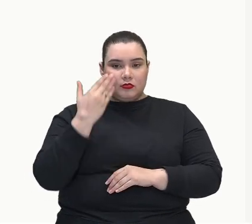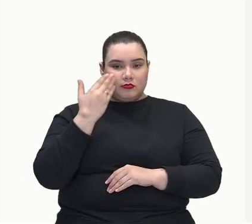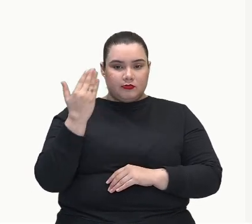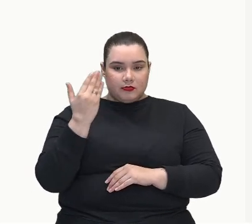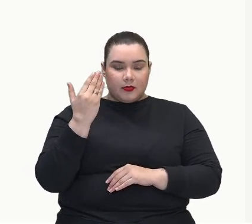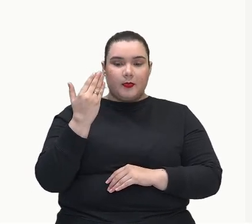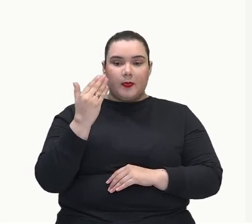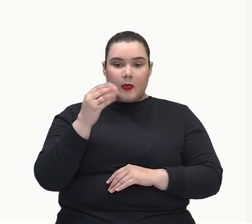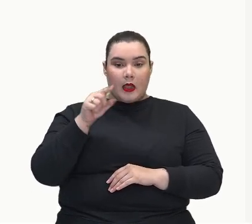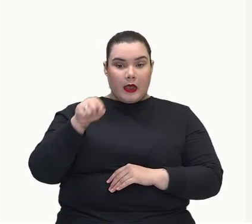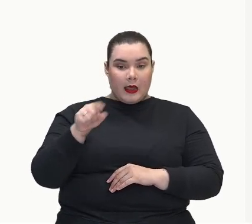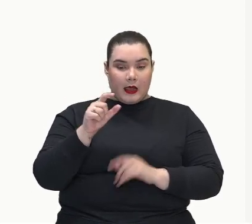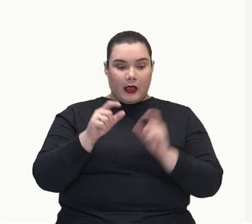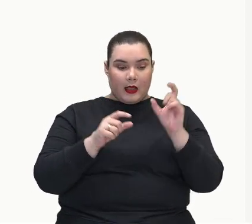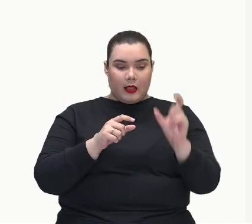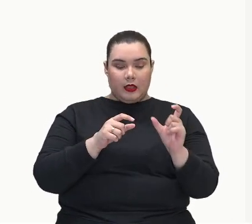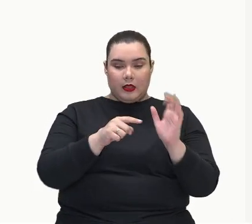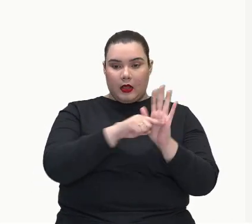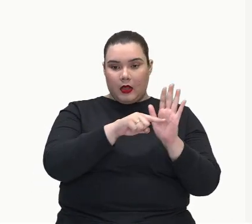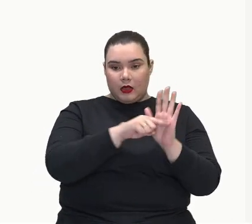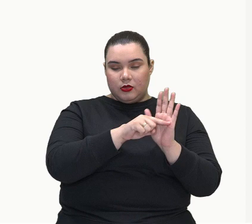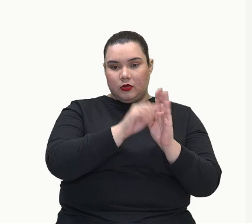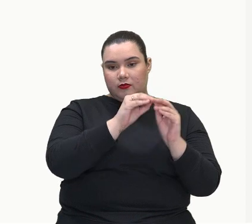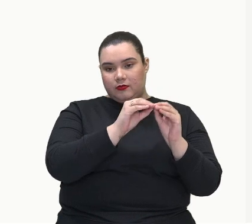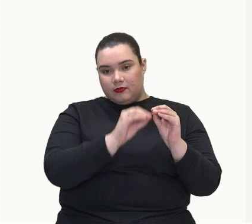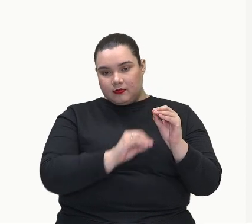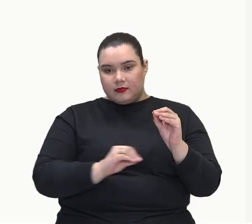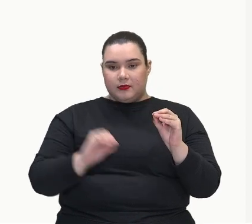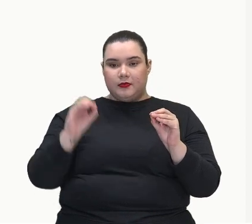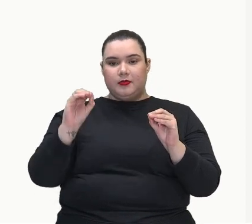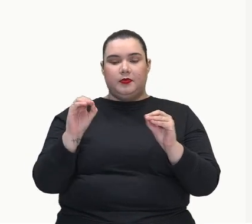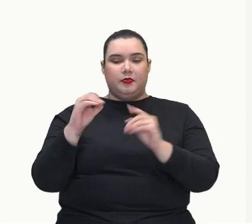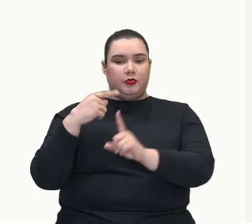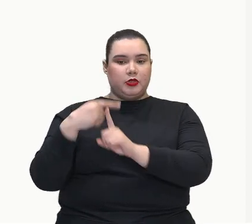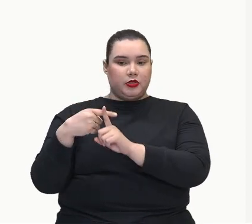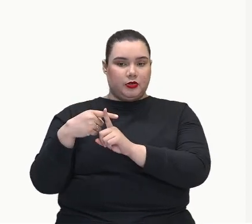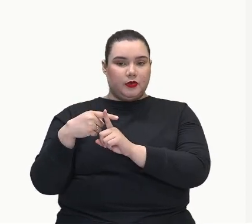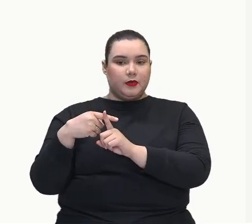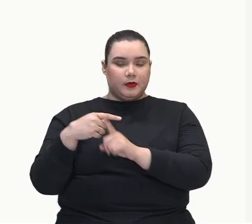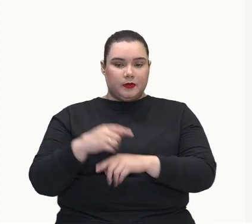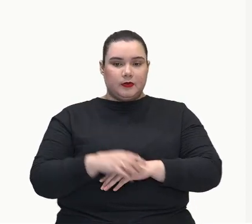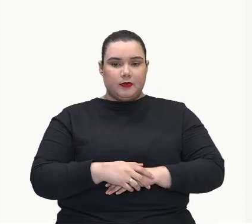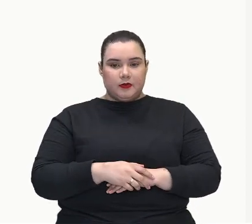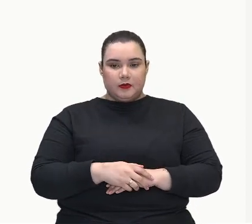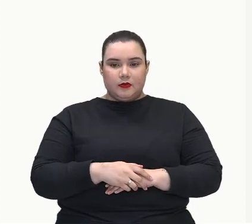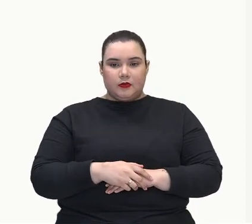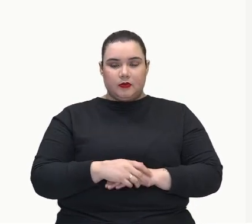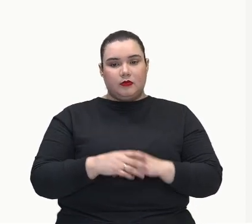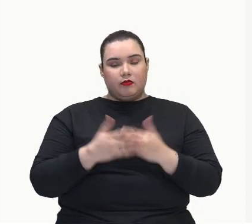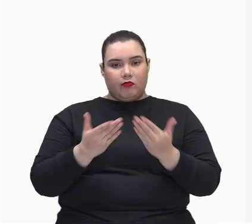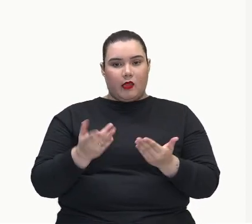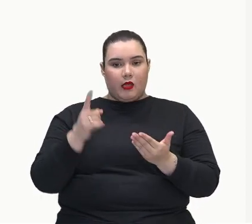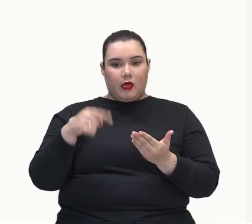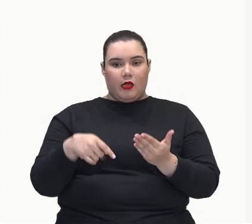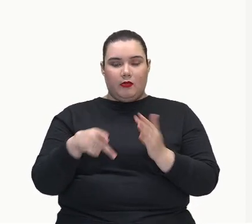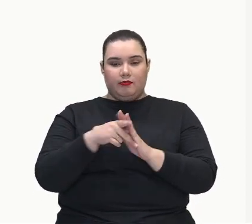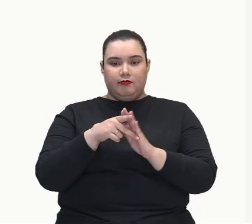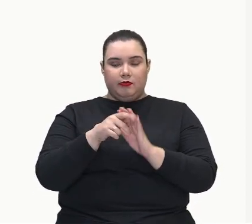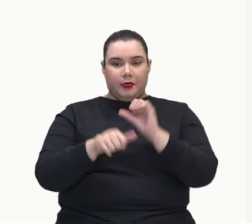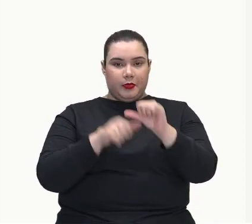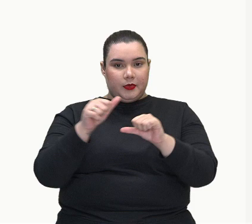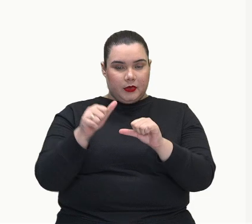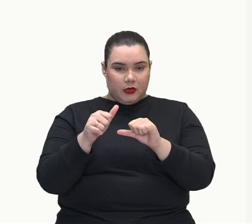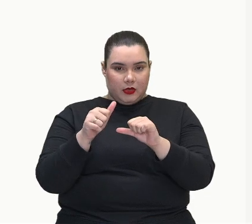ó. Ele estava negativo no segundo membro e passou para cá positivo. Por isso que ficou 2x,